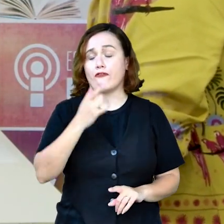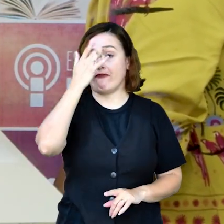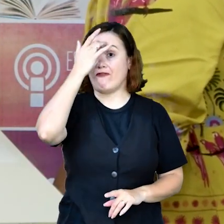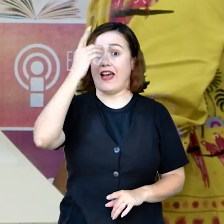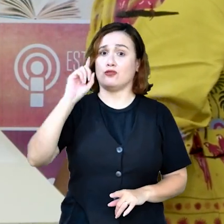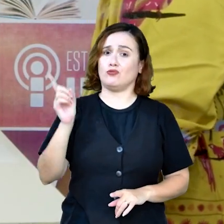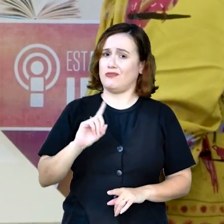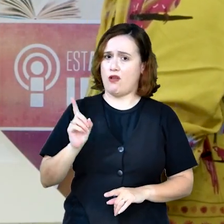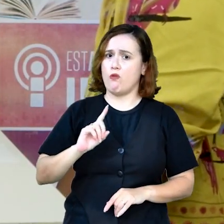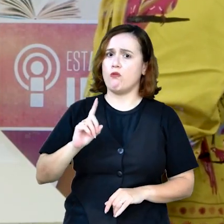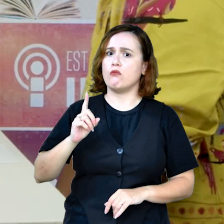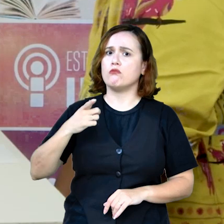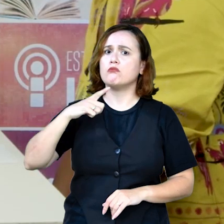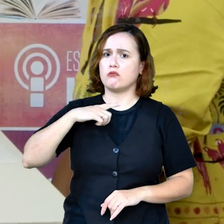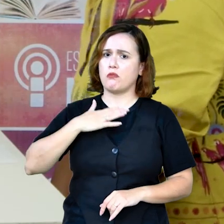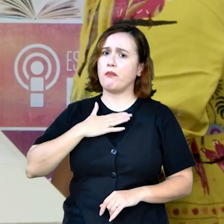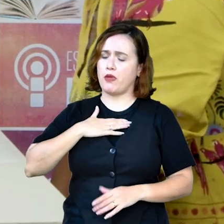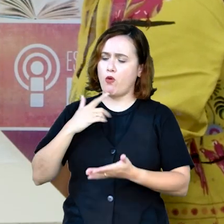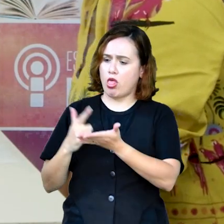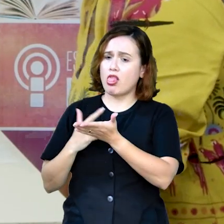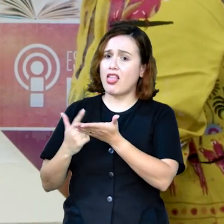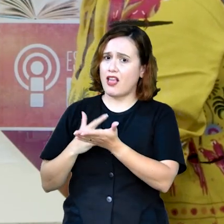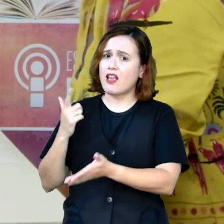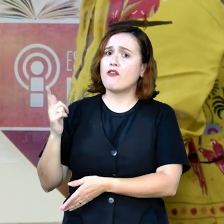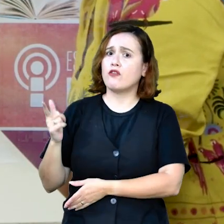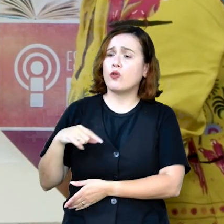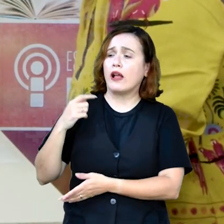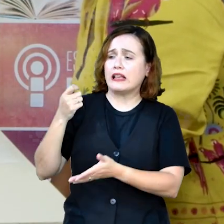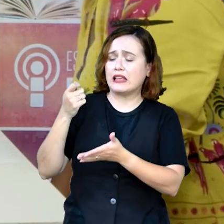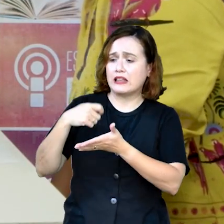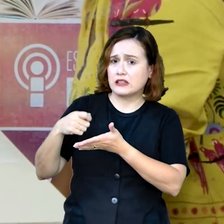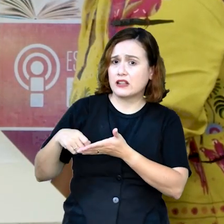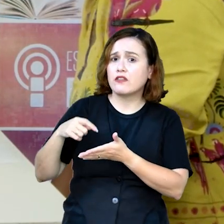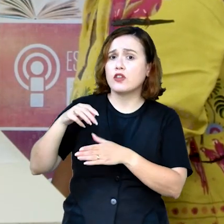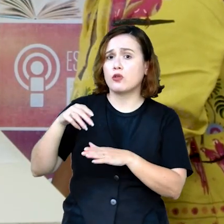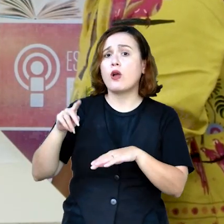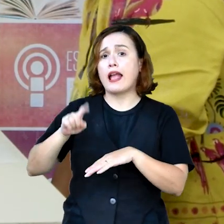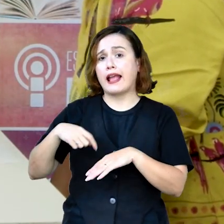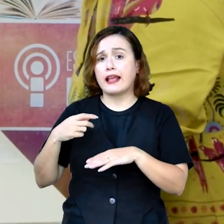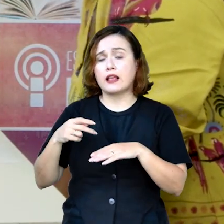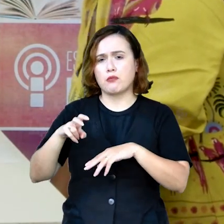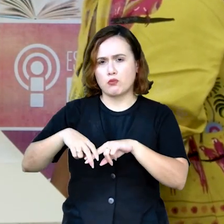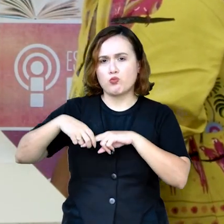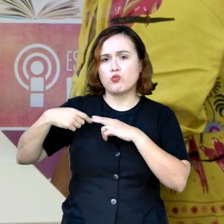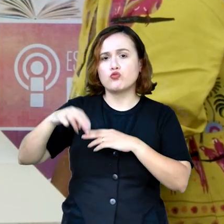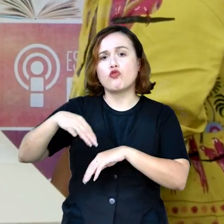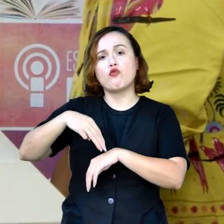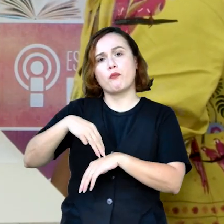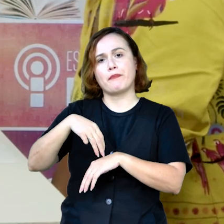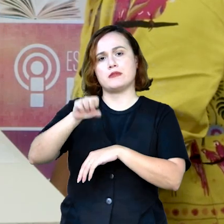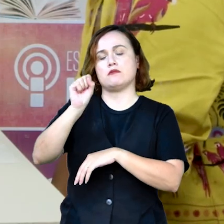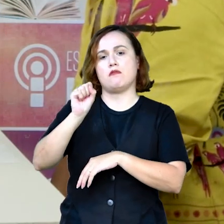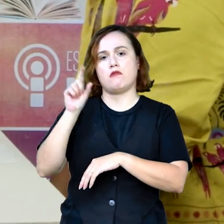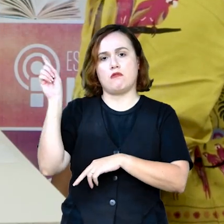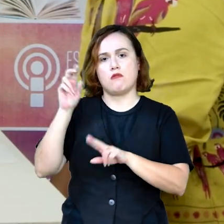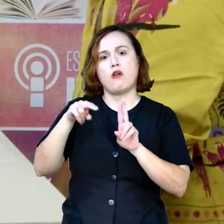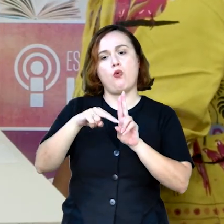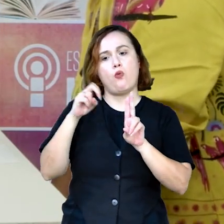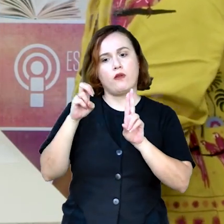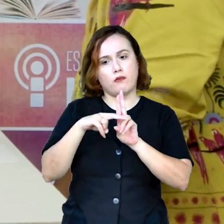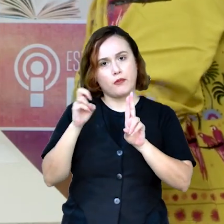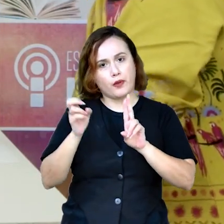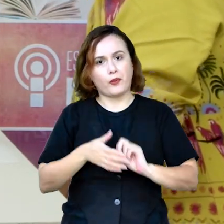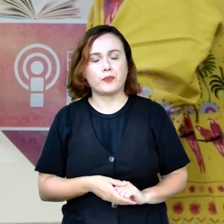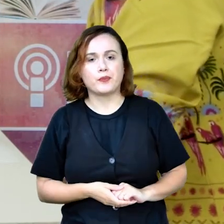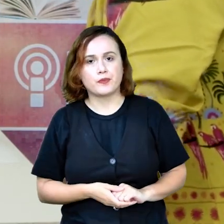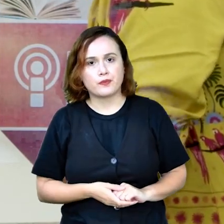de um mestrado desenvolvido, né, lá nos Direitos Humanos e Cidadania, na Universidade de Brasília, e que também me faz pensar, mais uma